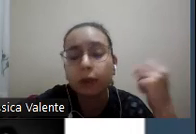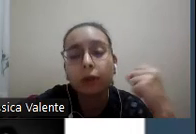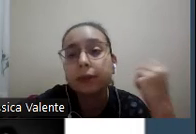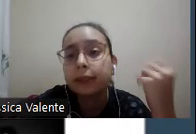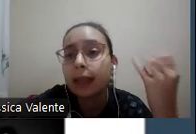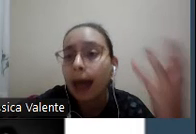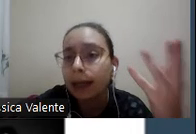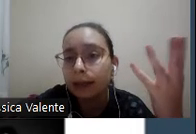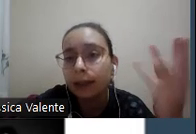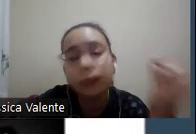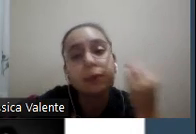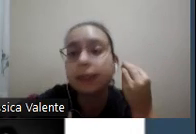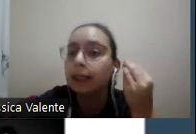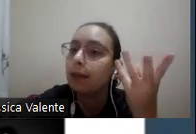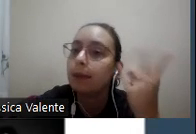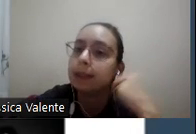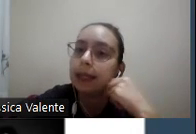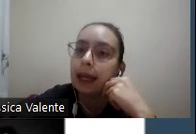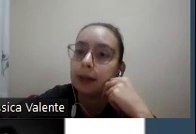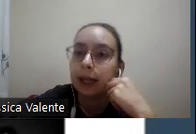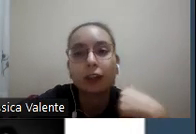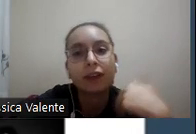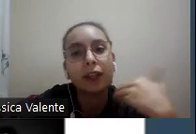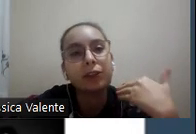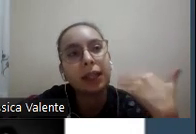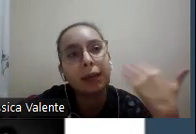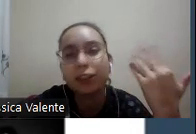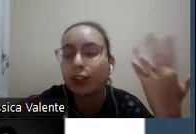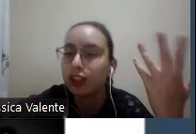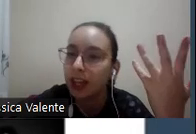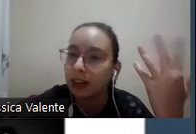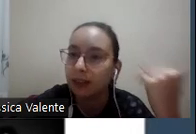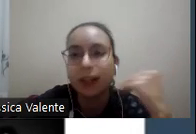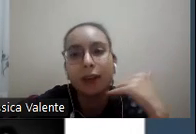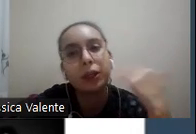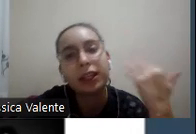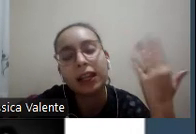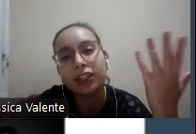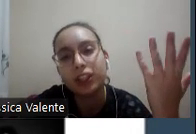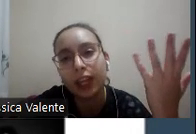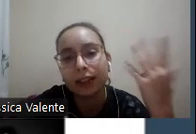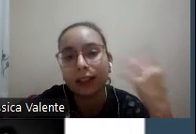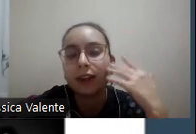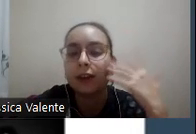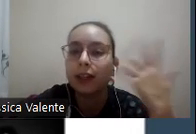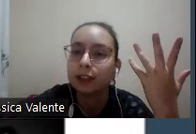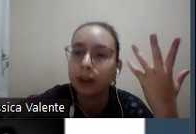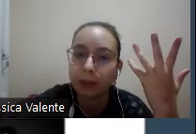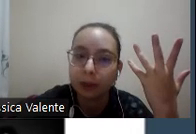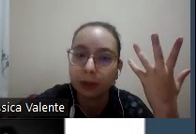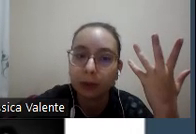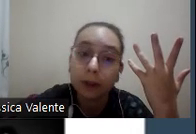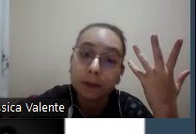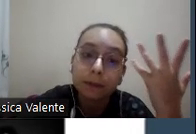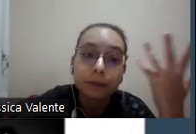legenda, a pessoa não consegue ir no cinema brasileiro, ela só vai no cinema estrangeiro, porque tem legenda. Olha só